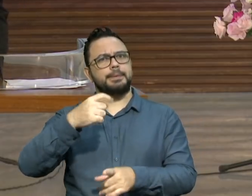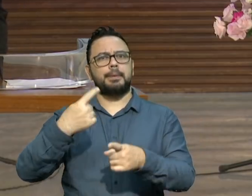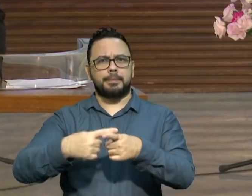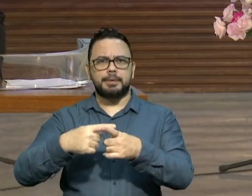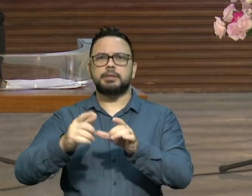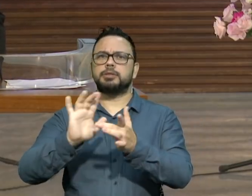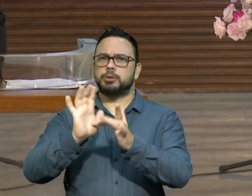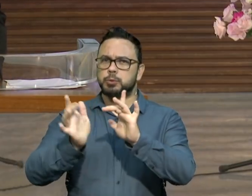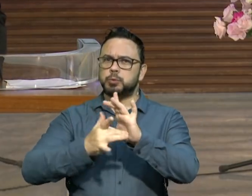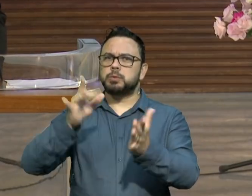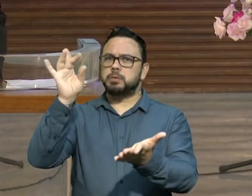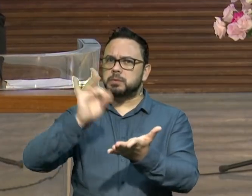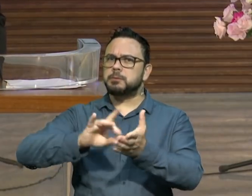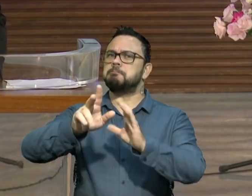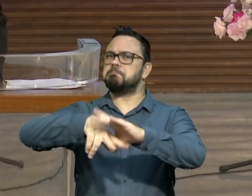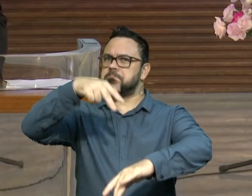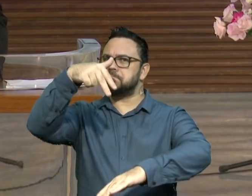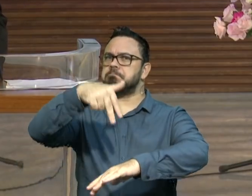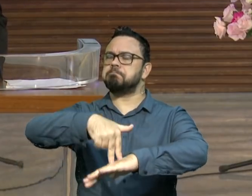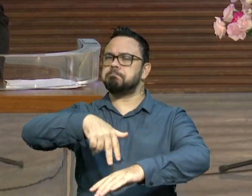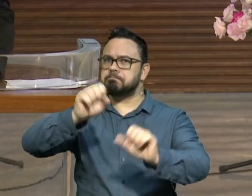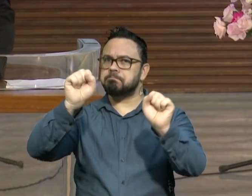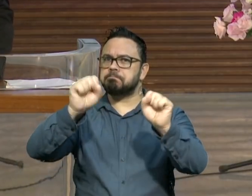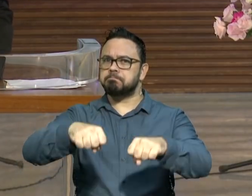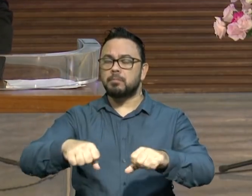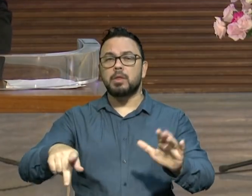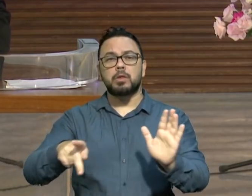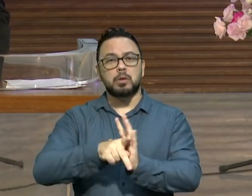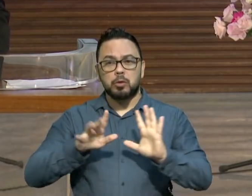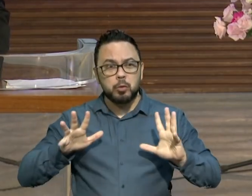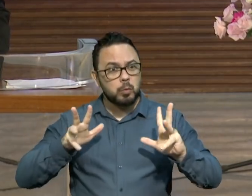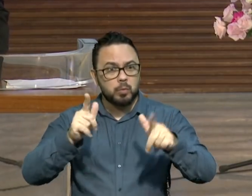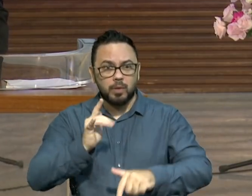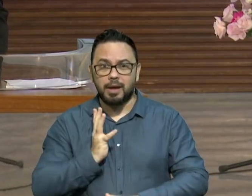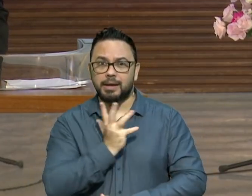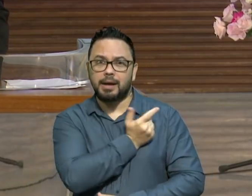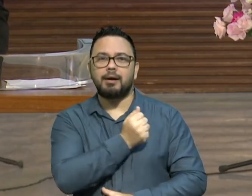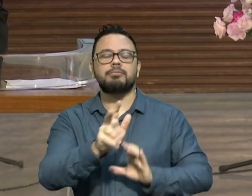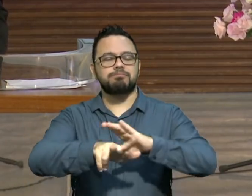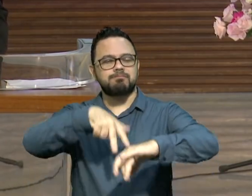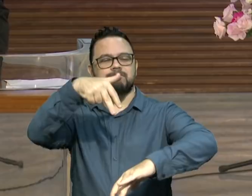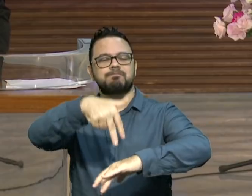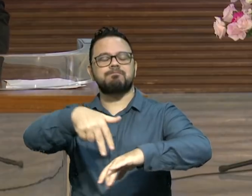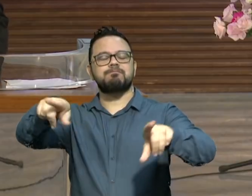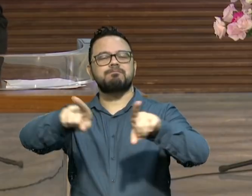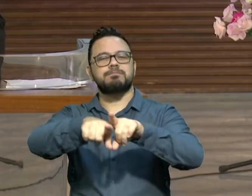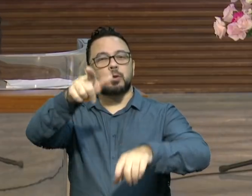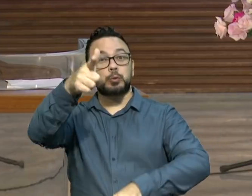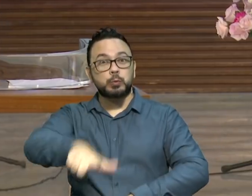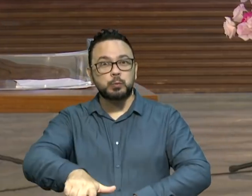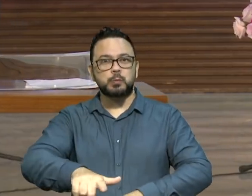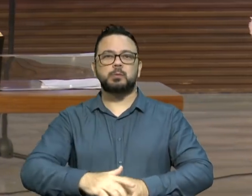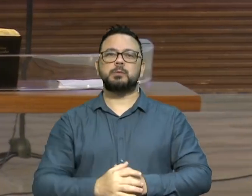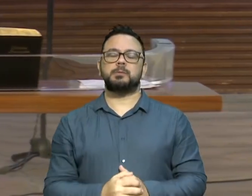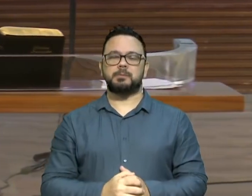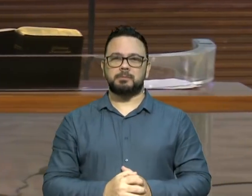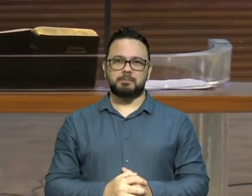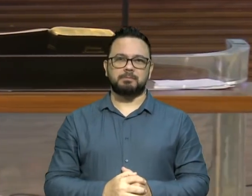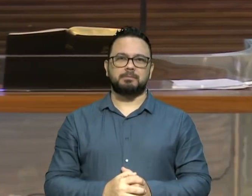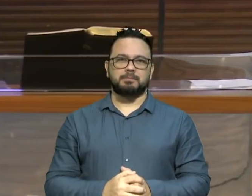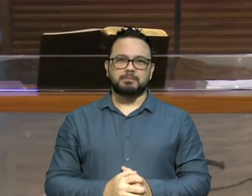Jesus ressuscitou e todos aqueles que morreram em Cristo ressuscitarão outra vez on